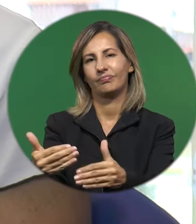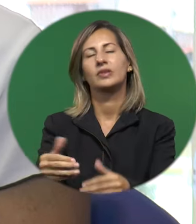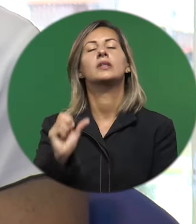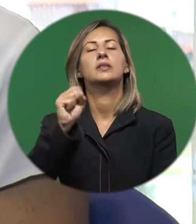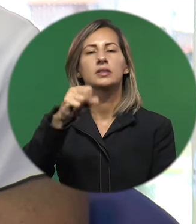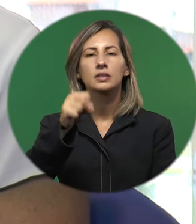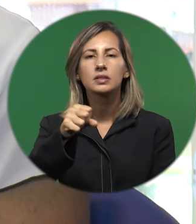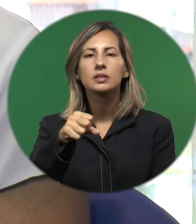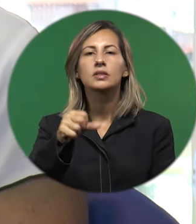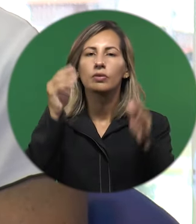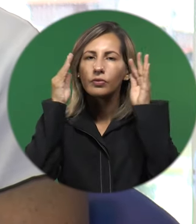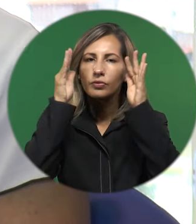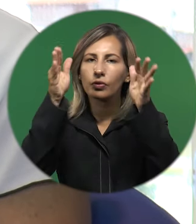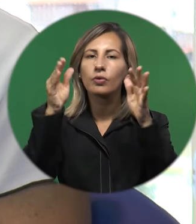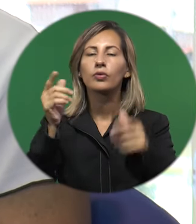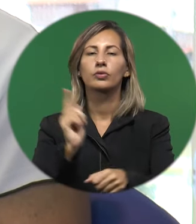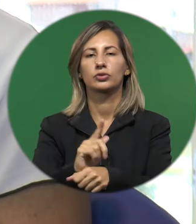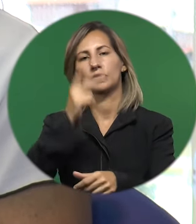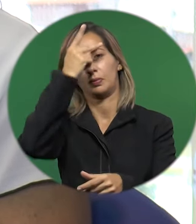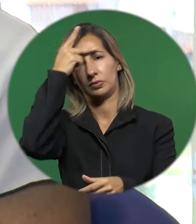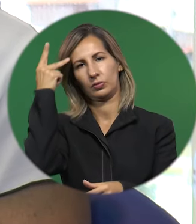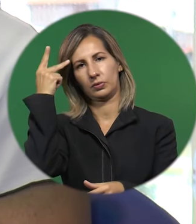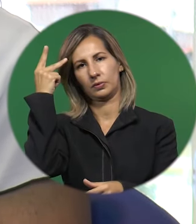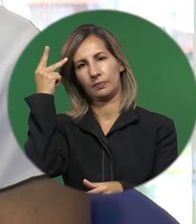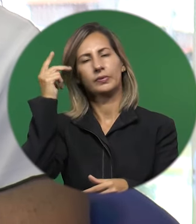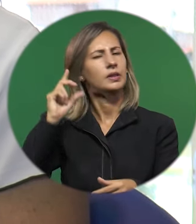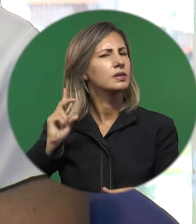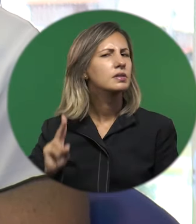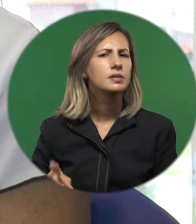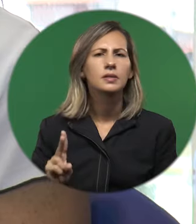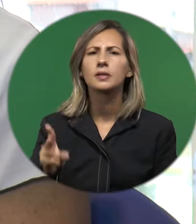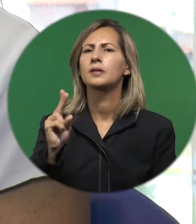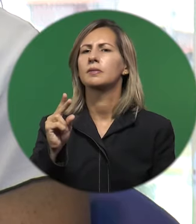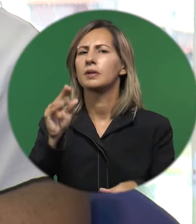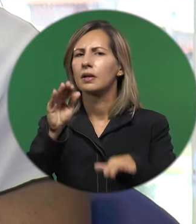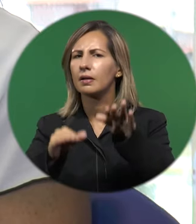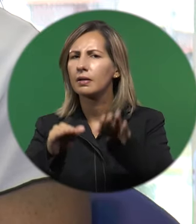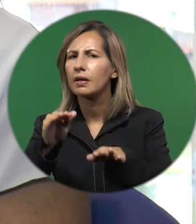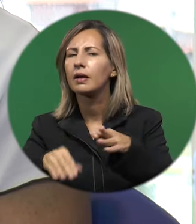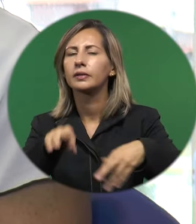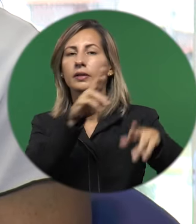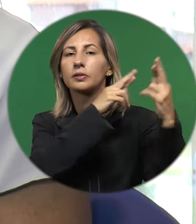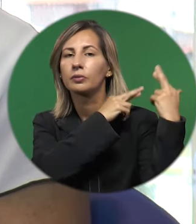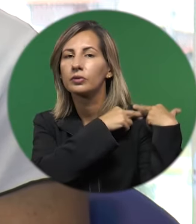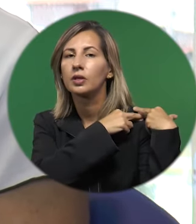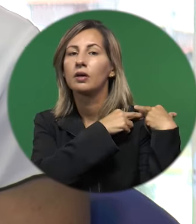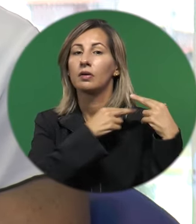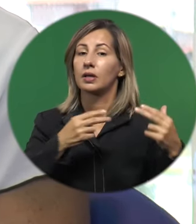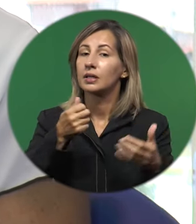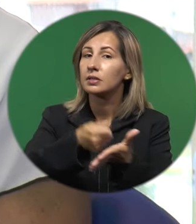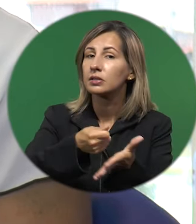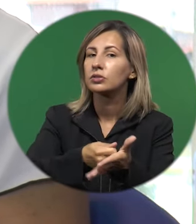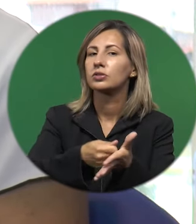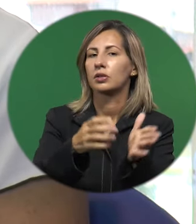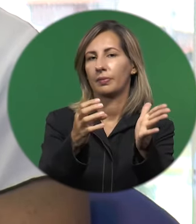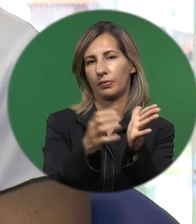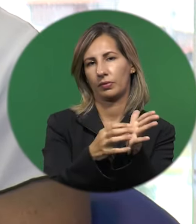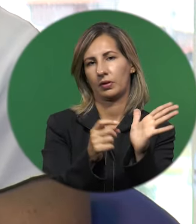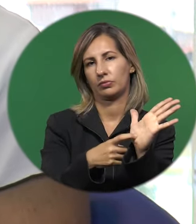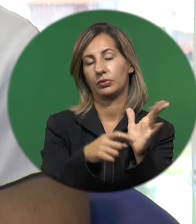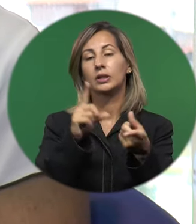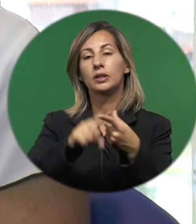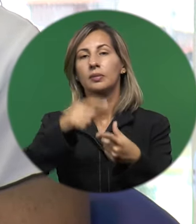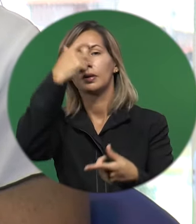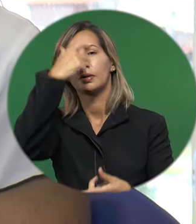trabalho. Exatamente. É esse o foco da gestão de pessoas, né? Está sempre alinhada com as competências exigidas pelo